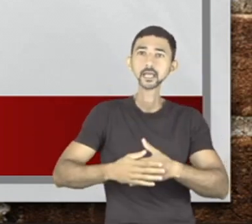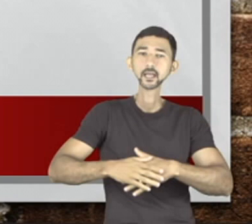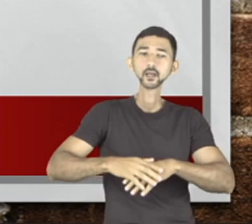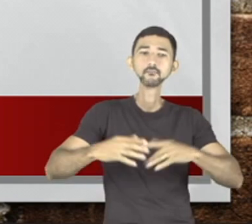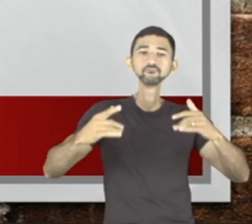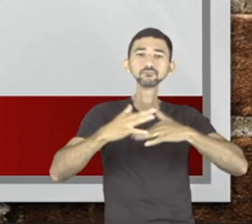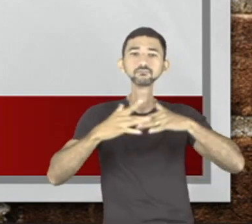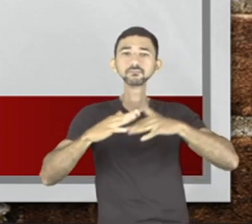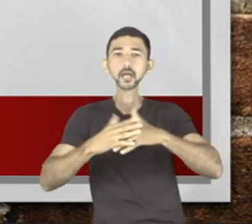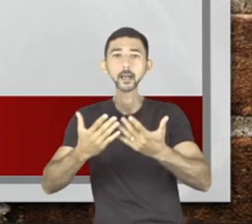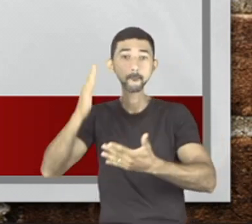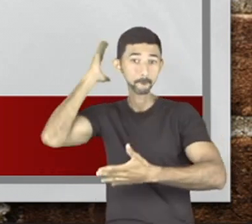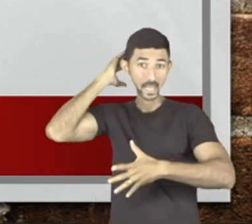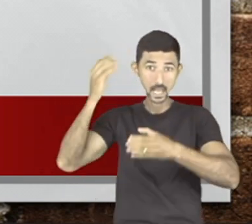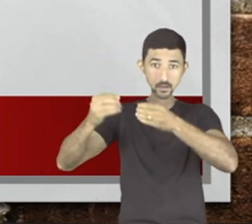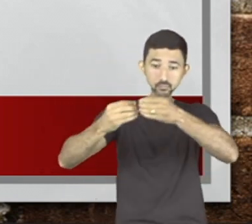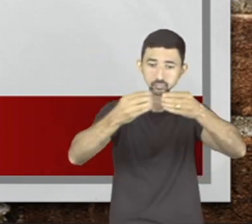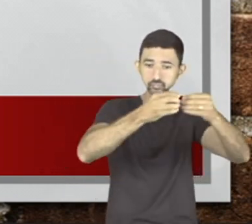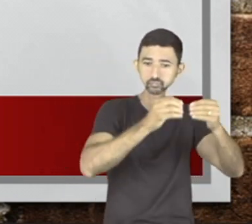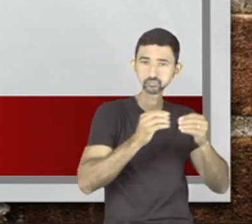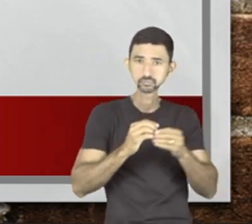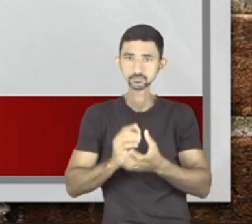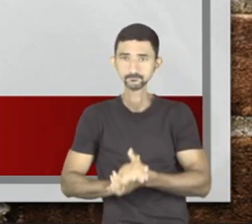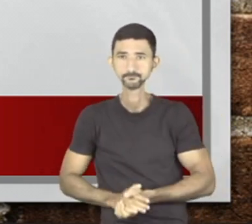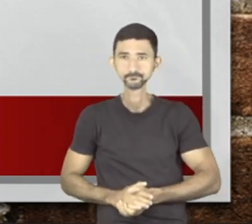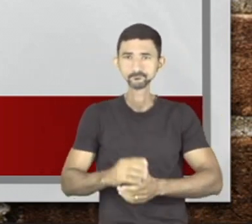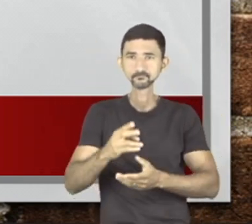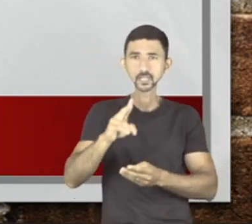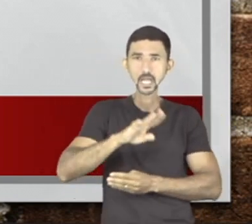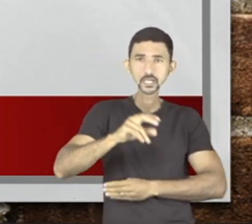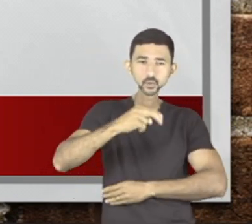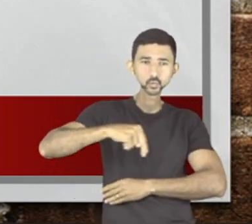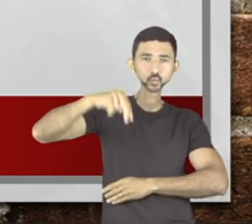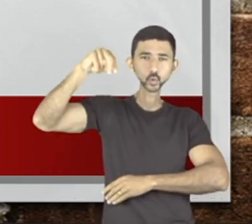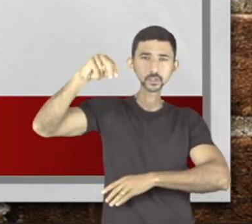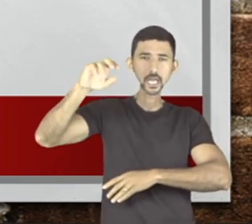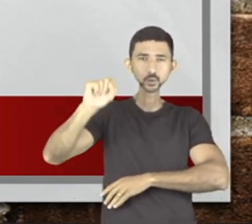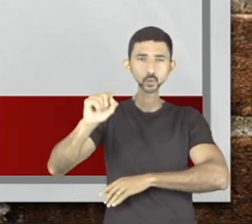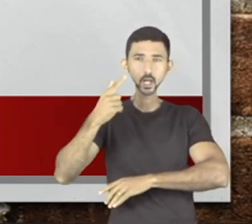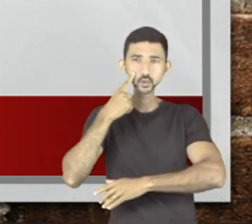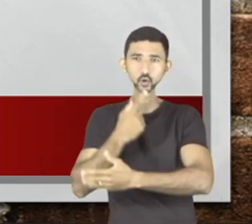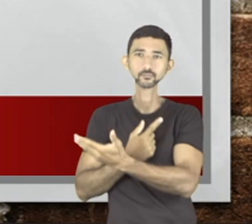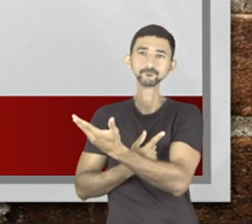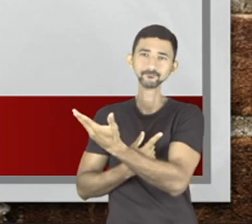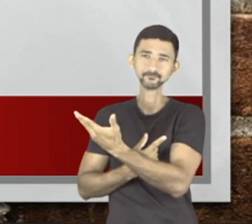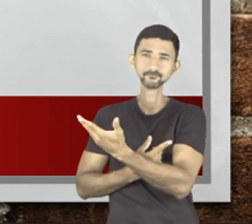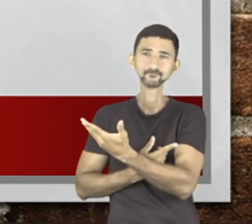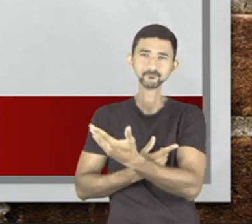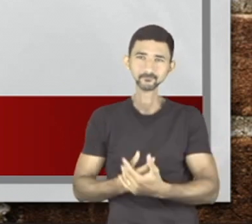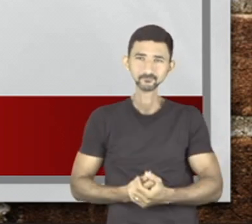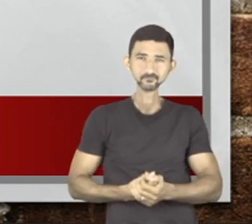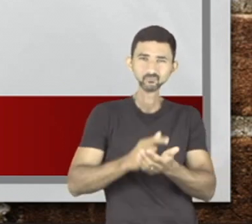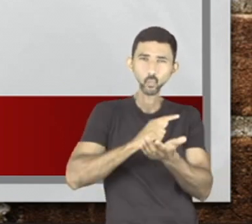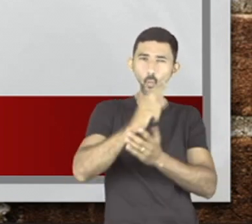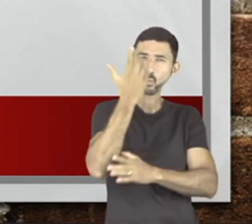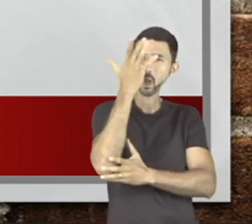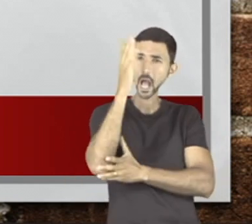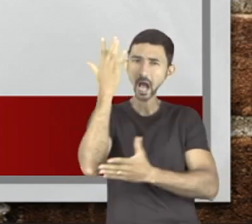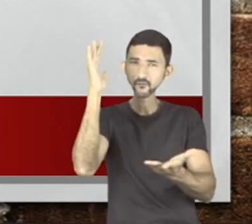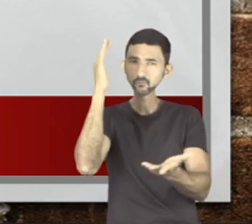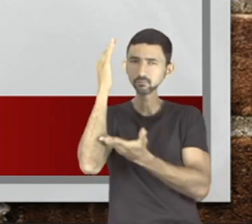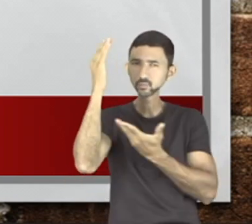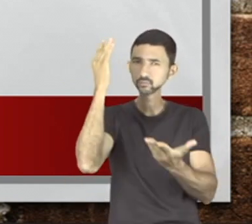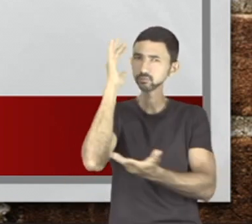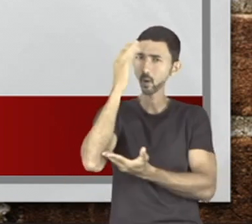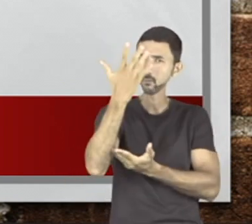vocês observam que essa região nordeste, né, e sudeste do estado foi muito desmatada, é a região